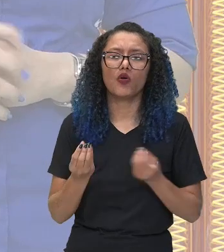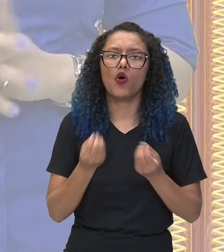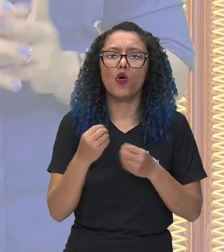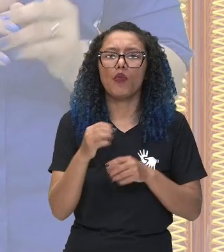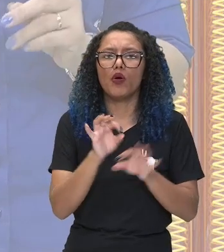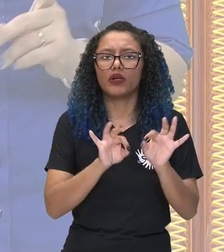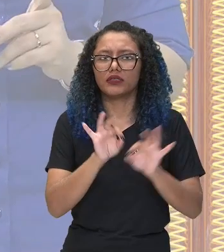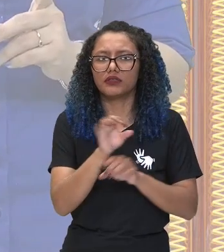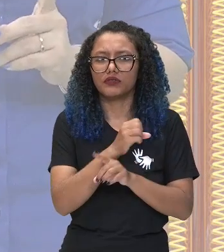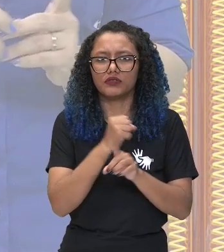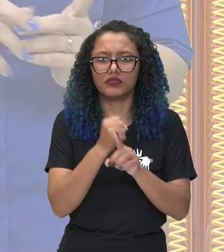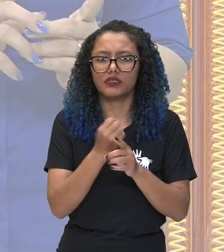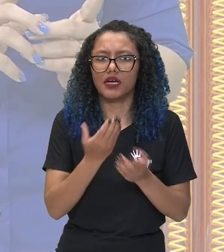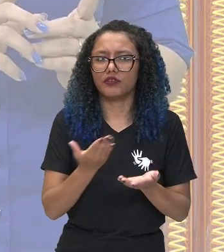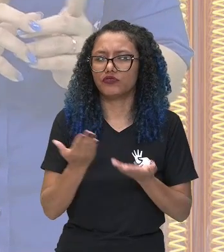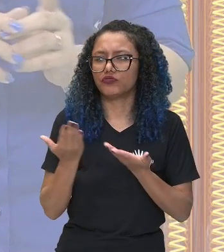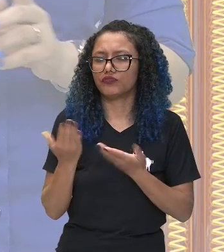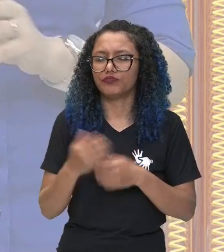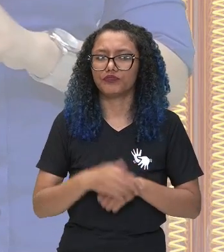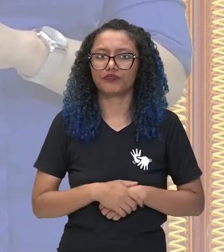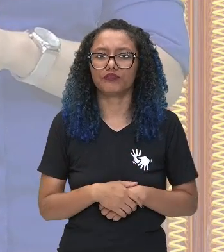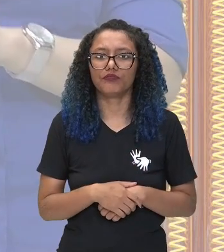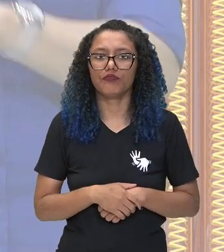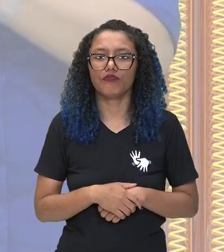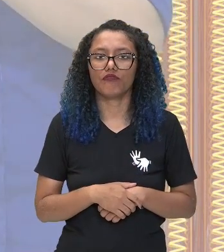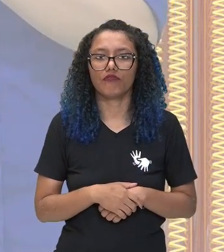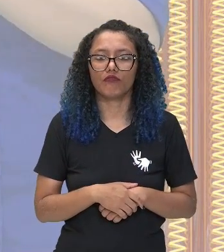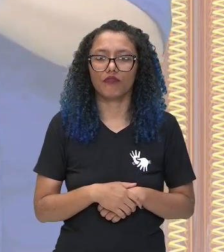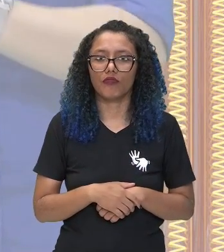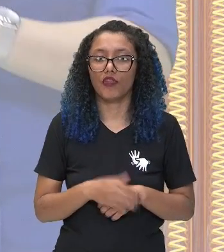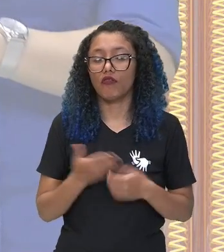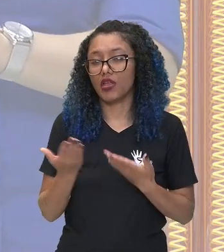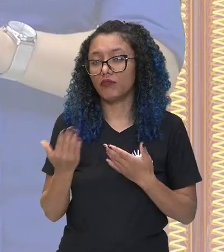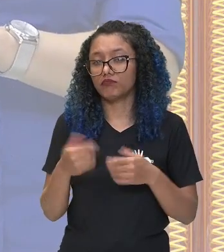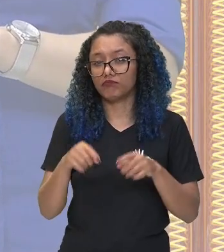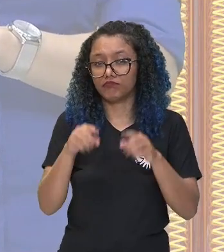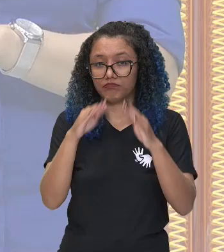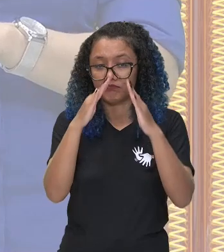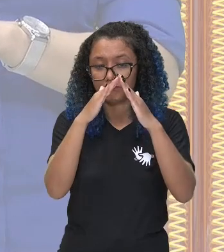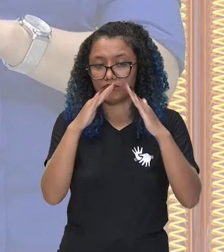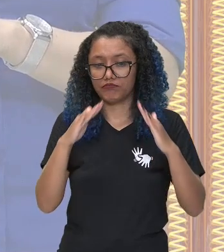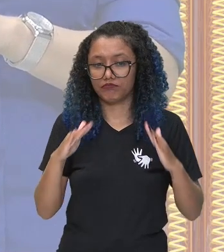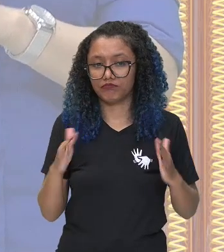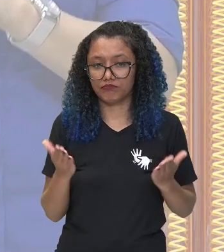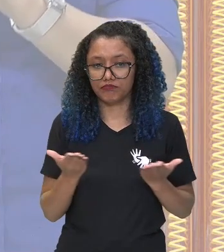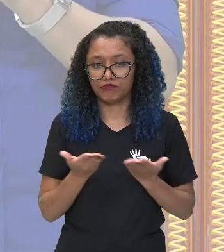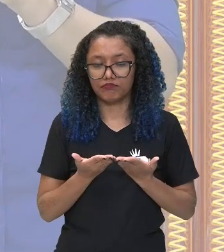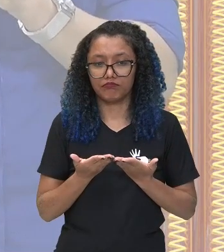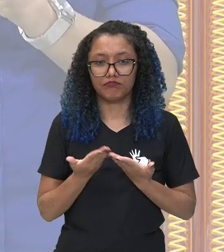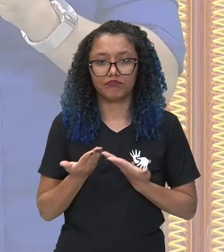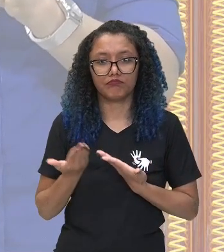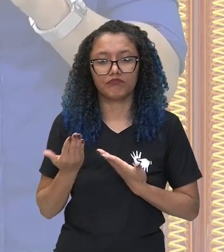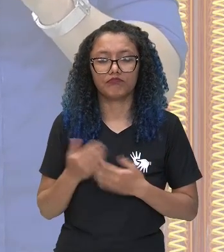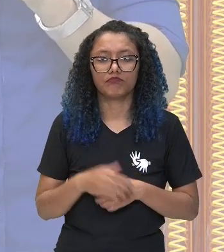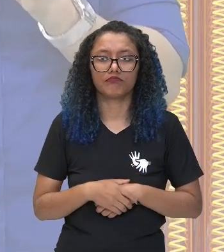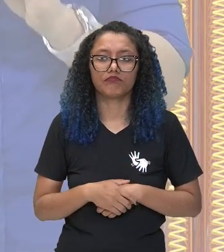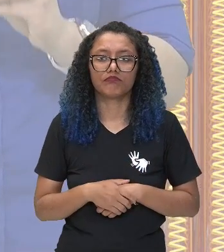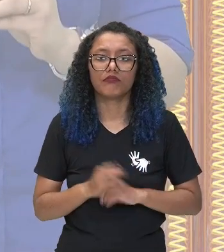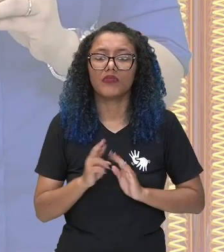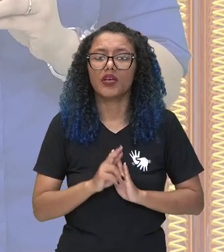Espanhola. Observem aqui do meu lado que eu tenho a pirâmide, e essa pirâmide ela está ali representando